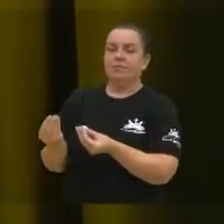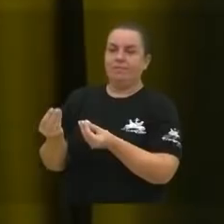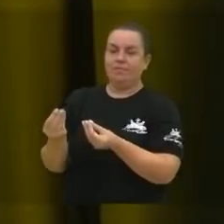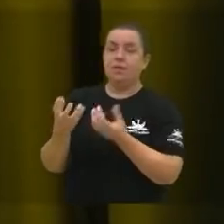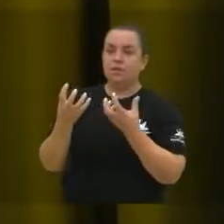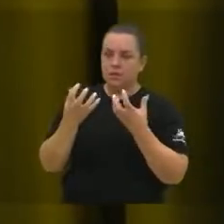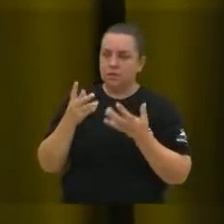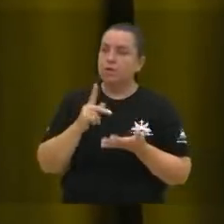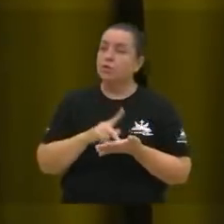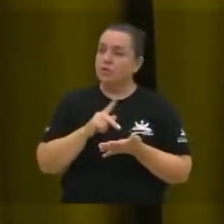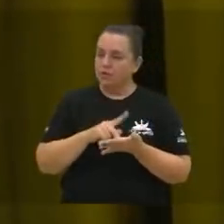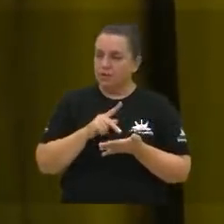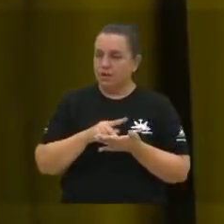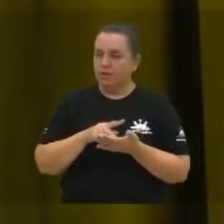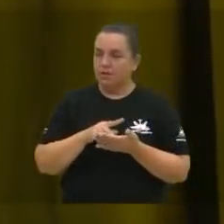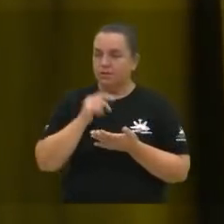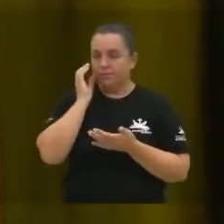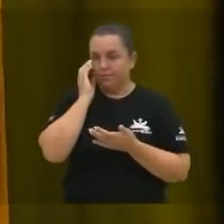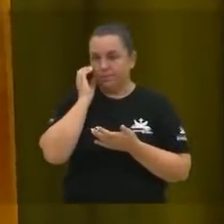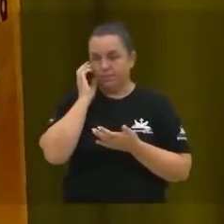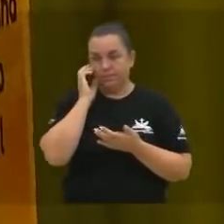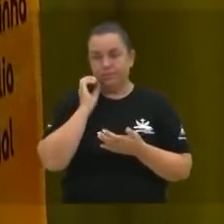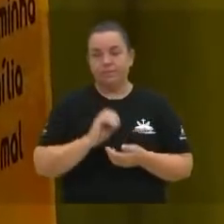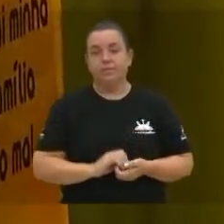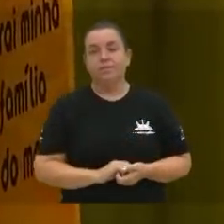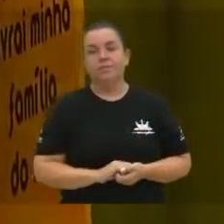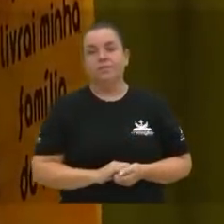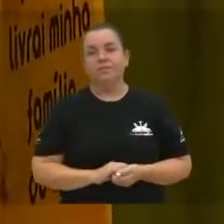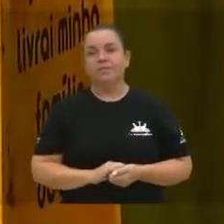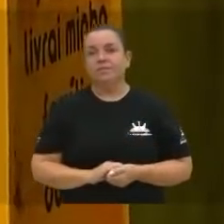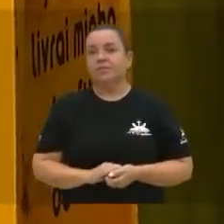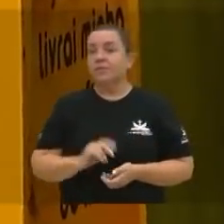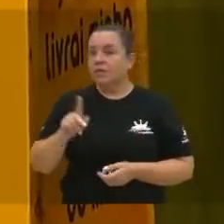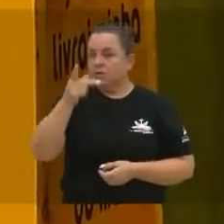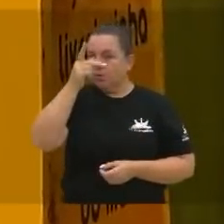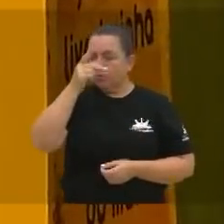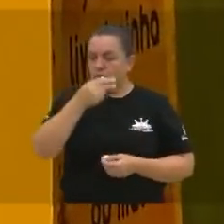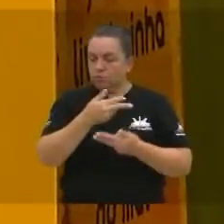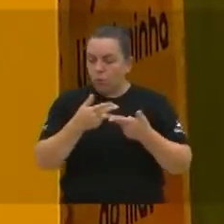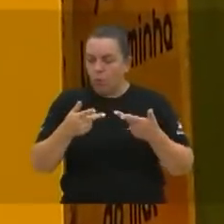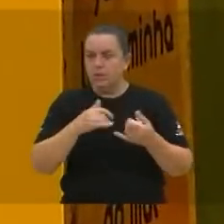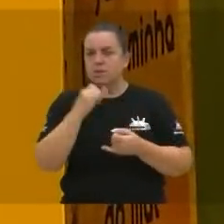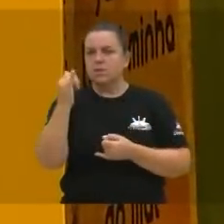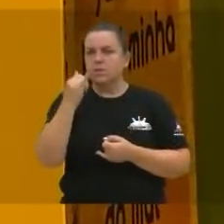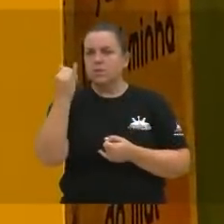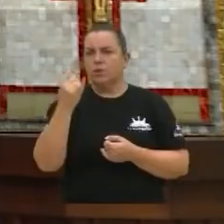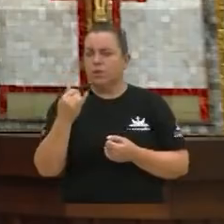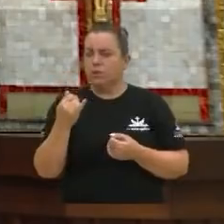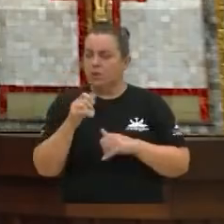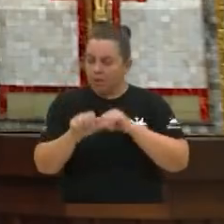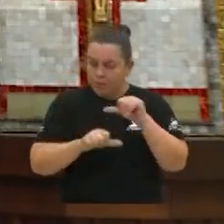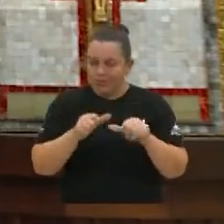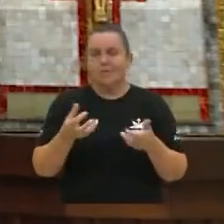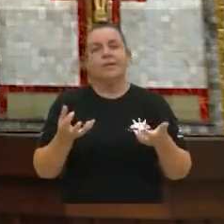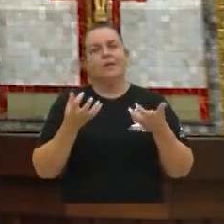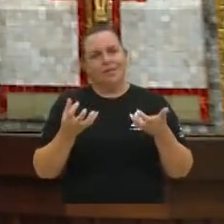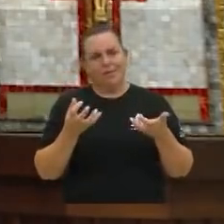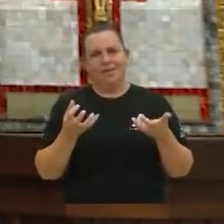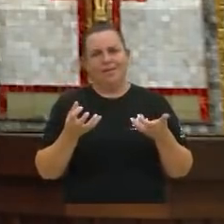e querer e são aspectos importantes que ir ir mudança